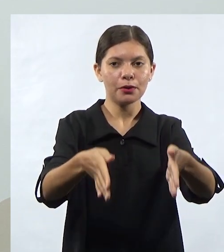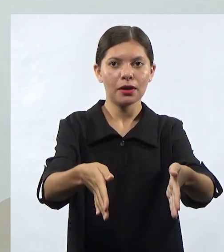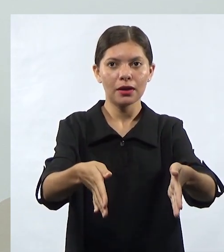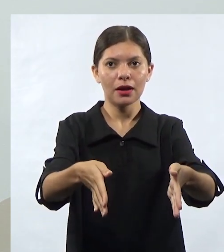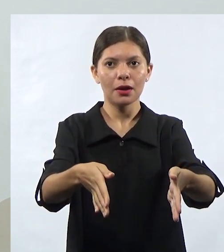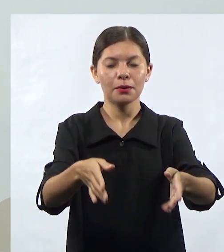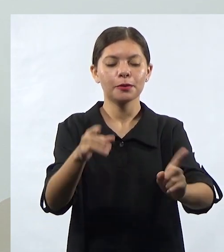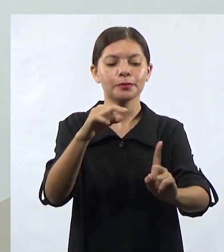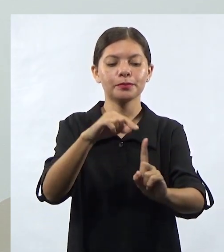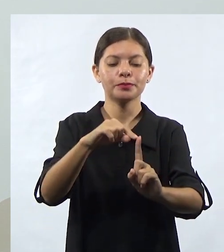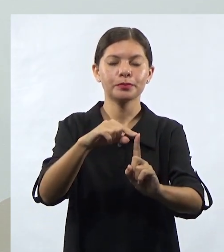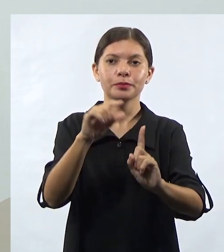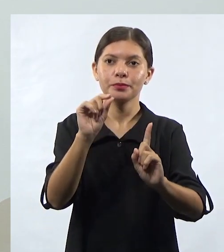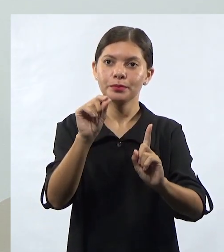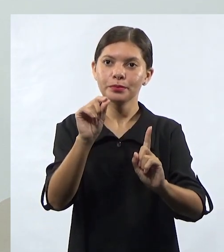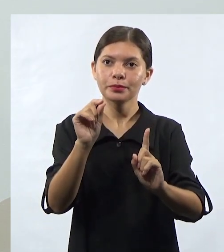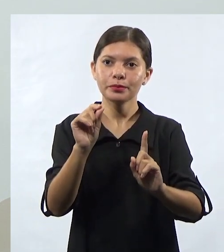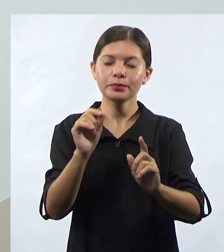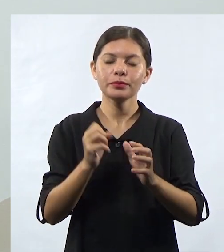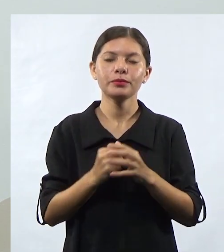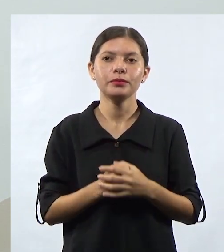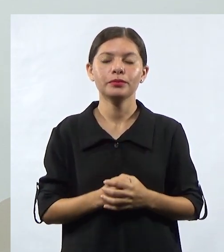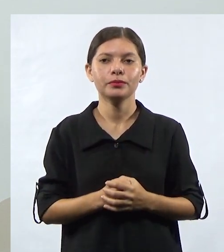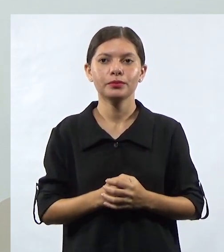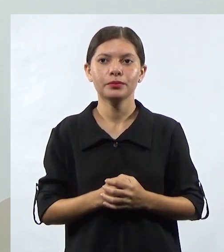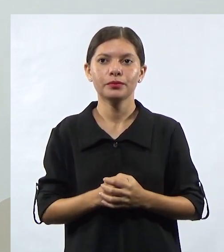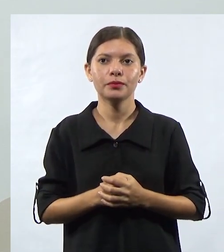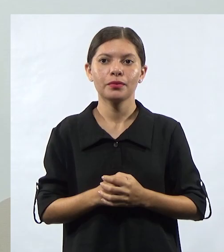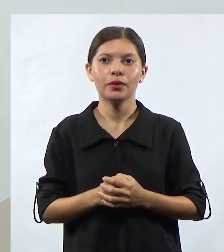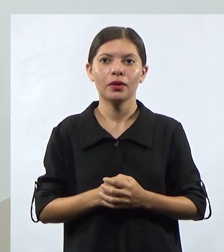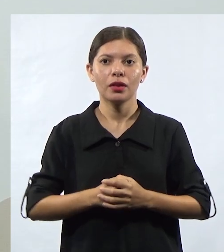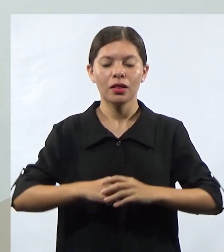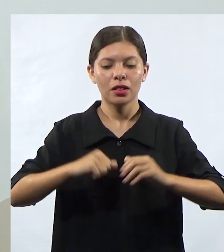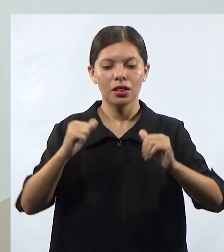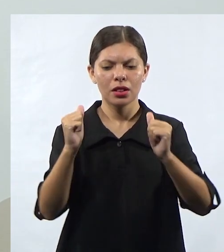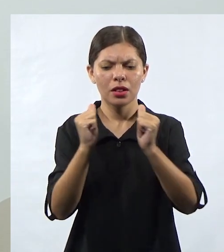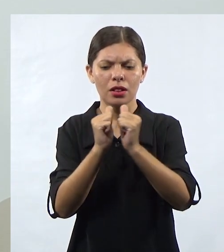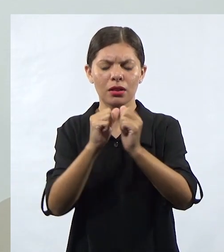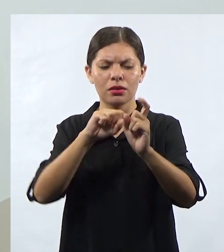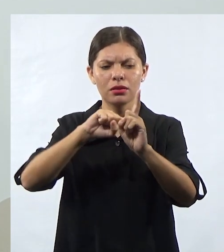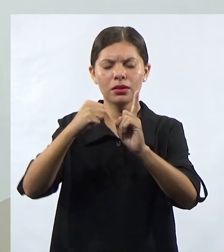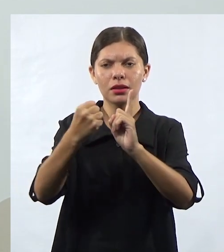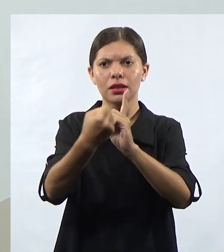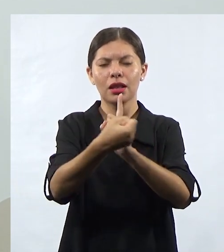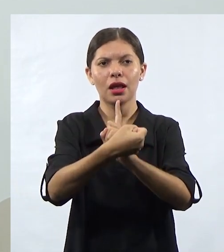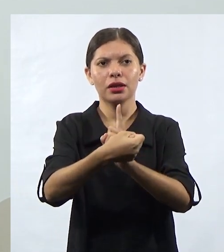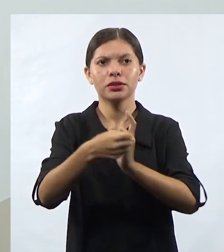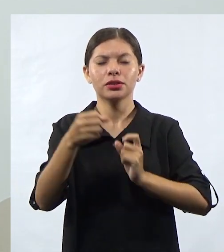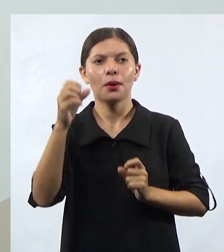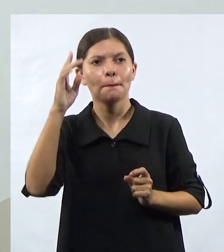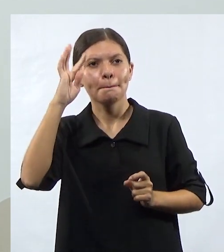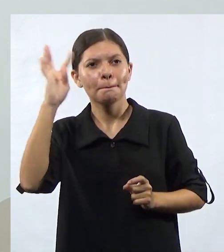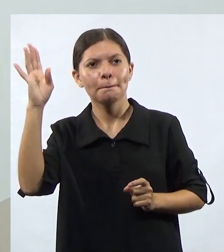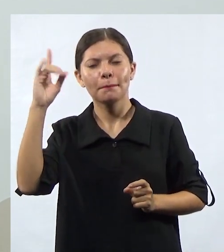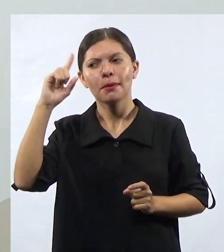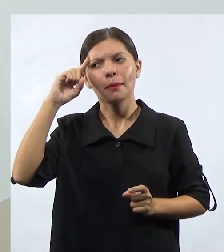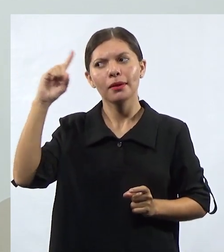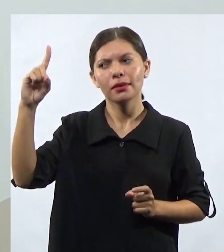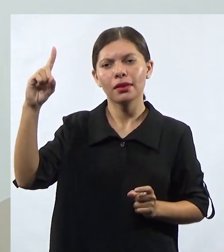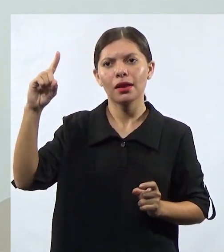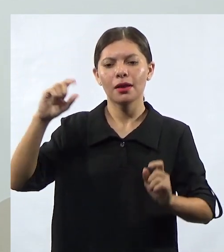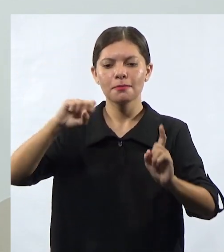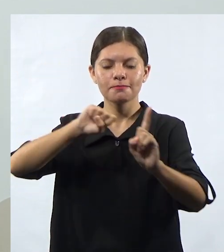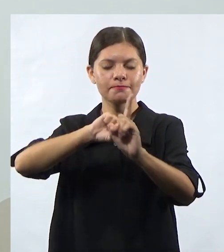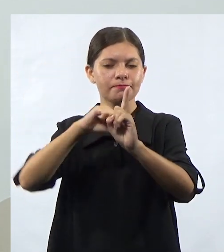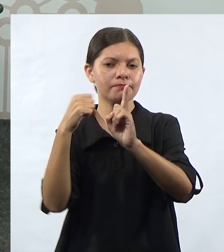um dado coletivo, né, você obter uma informação coletiva, um pensamento, uma ideia do coletivo. O